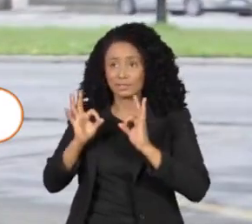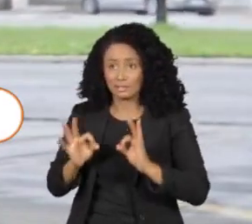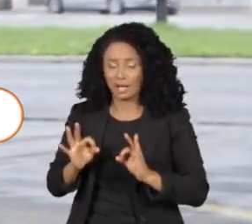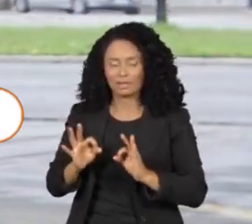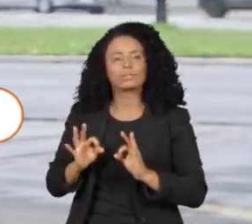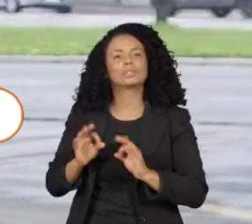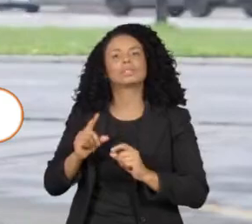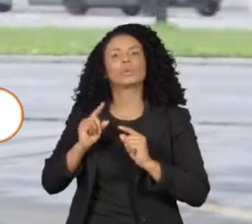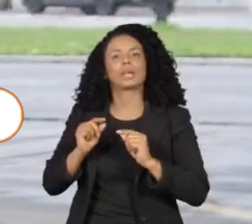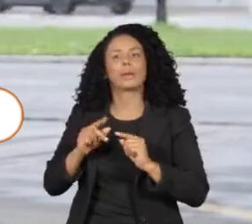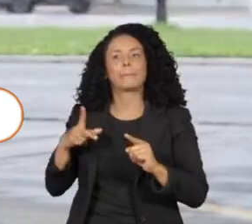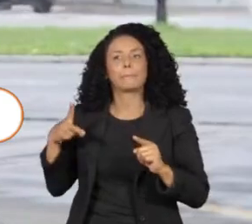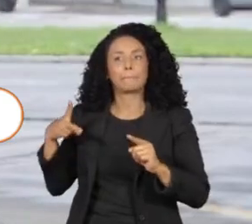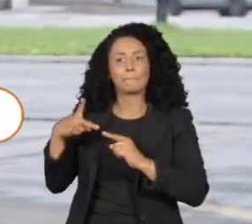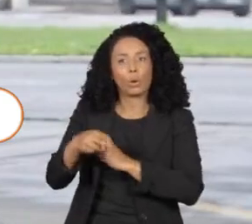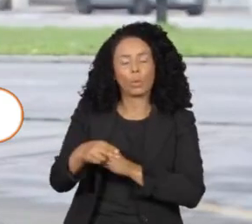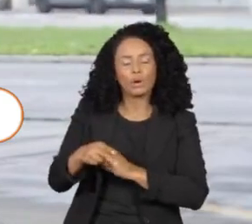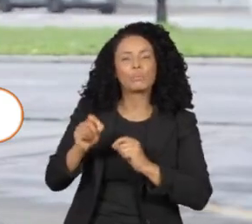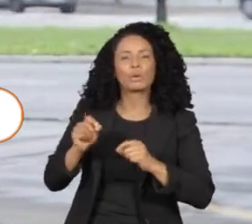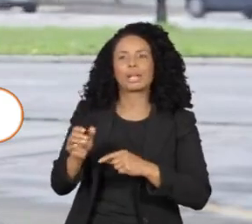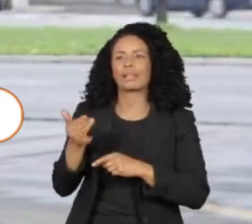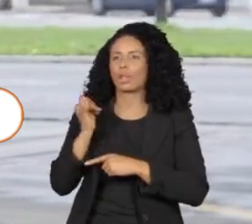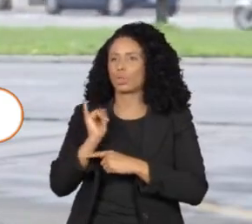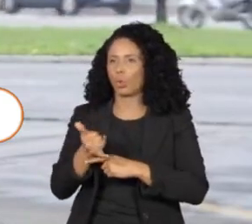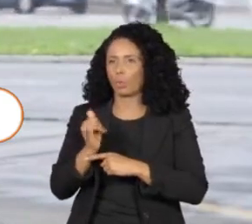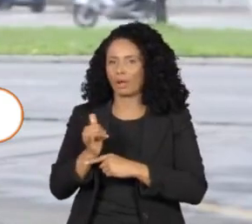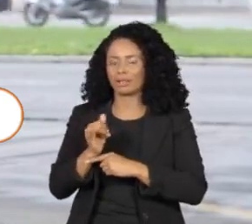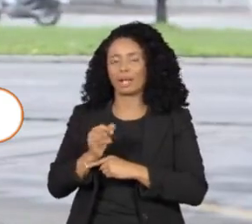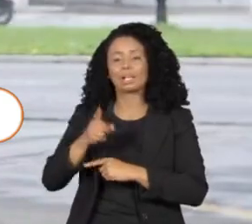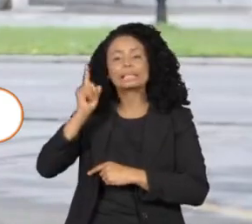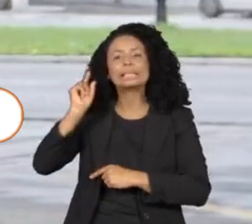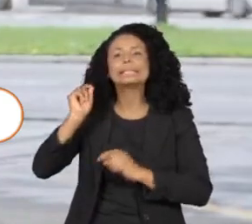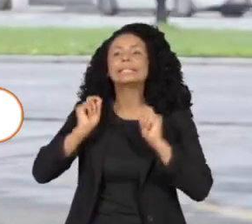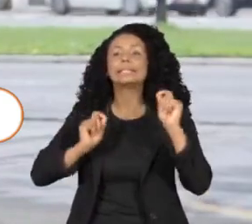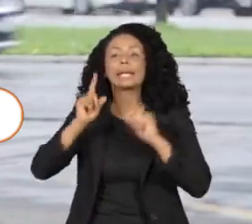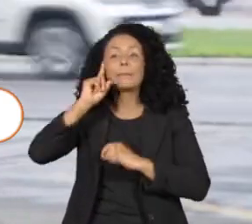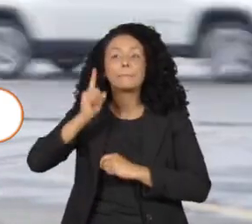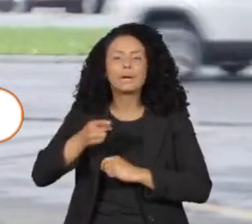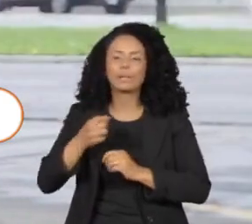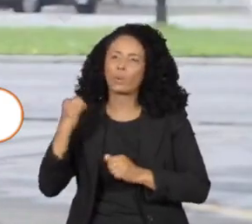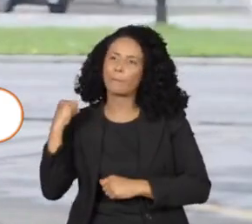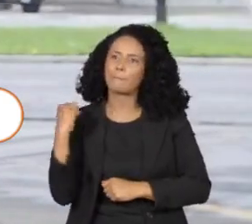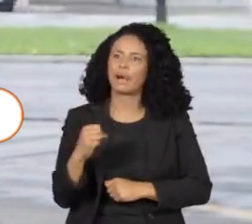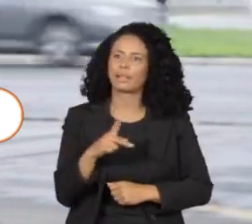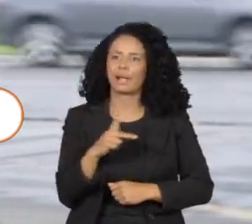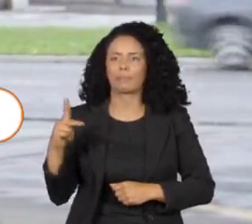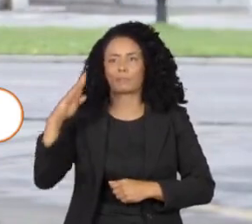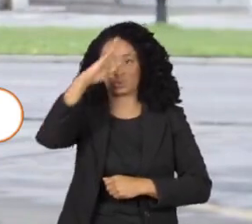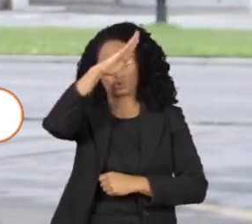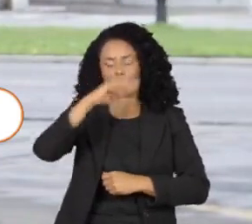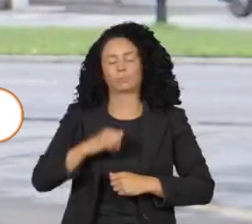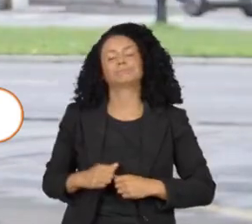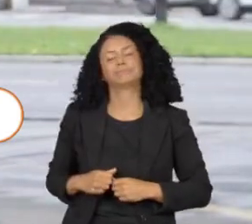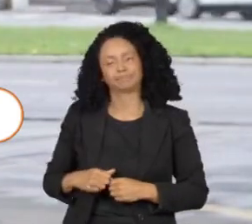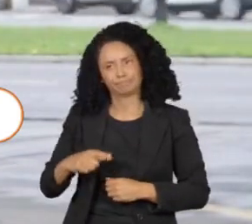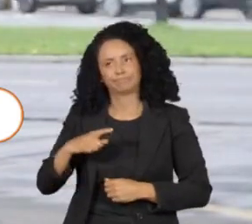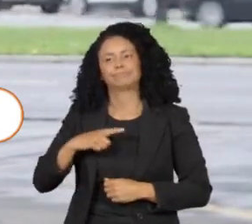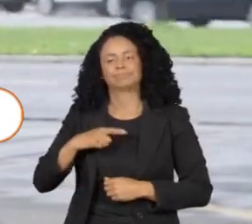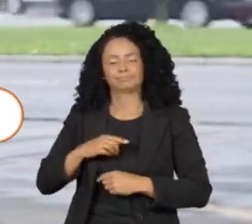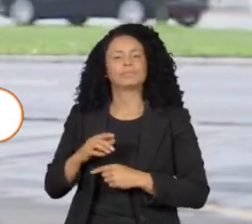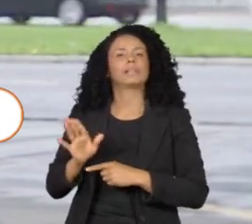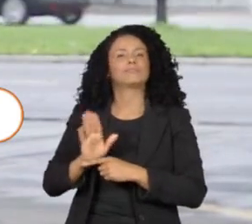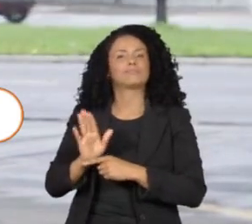exibição do documentário Quem Mandou Matar Jair Bolsonaro, produzido pela produtora Brasil Paralelo. O tribunal também confirmou